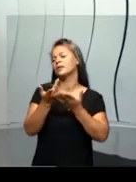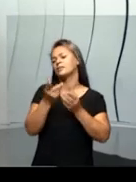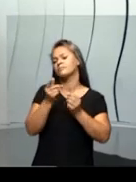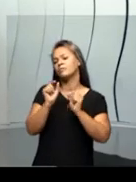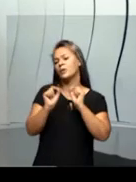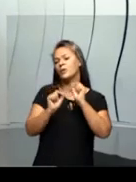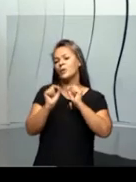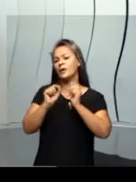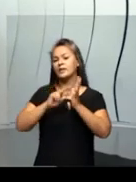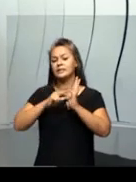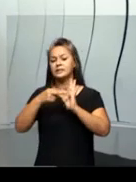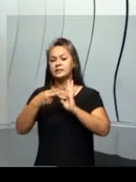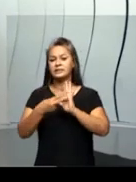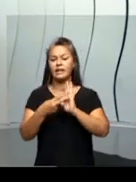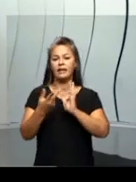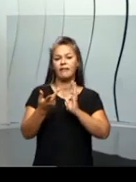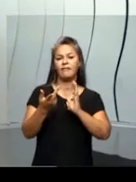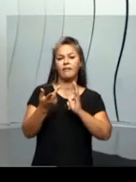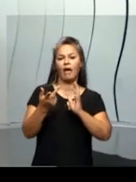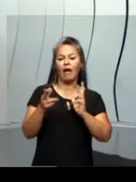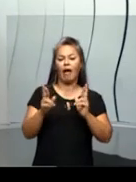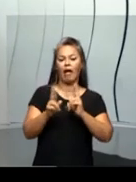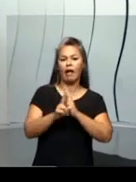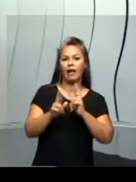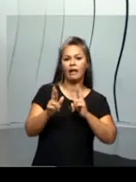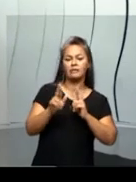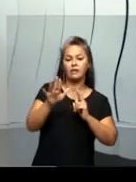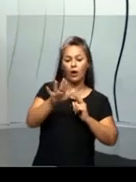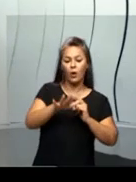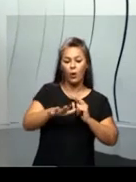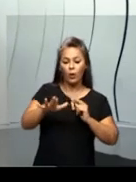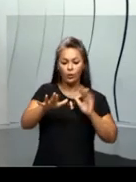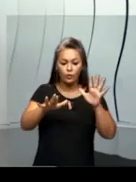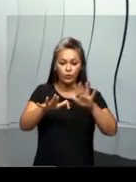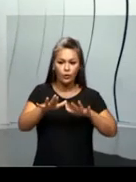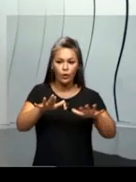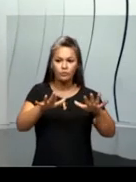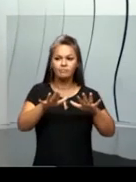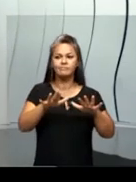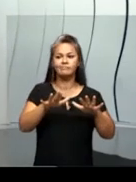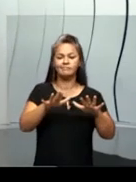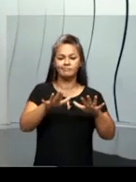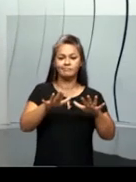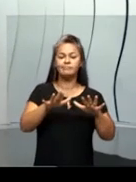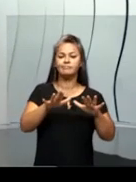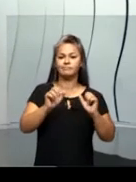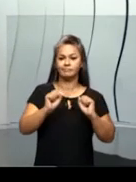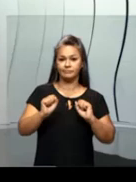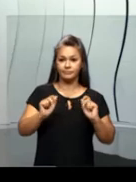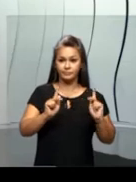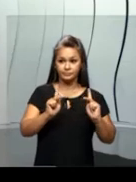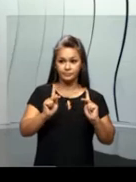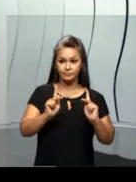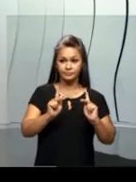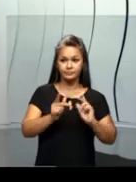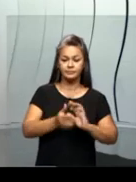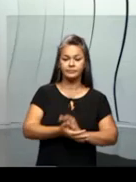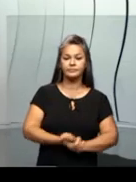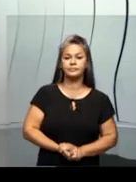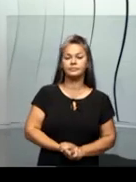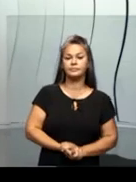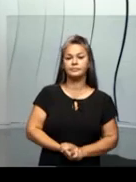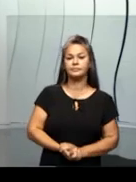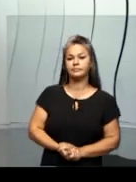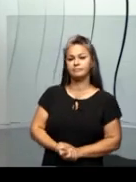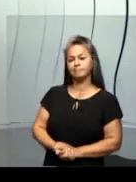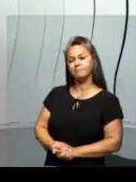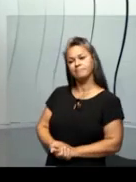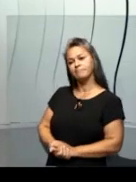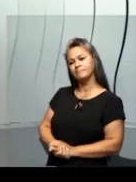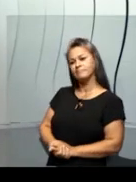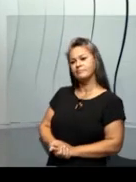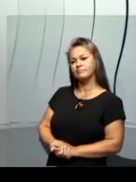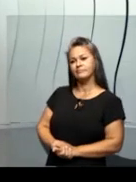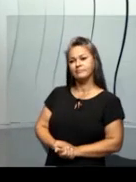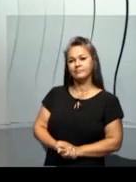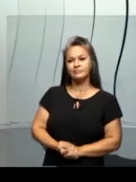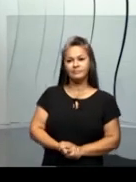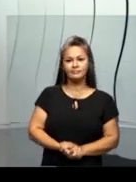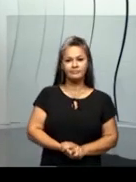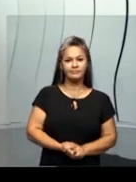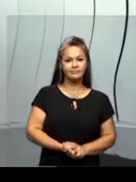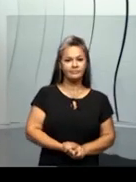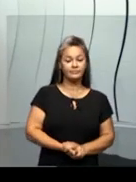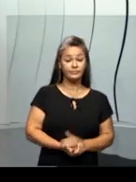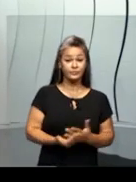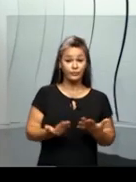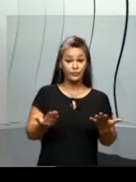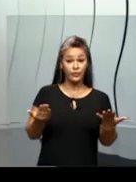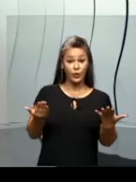territorial e essas questões sobre o espaço geográfico. Então, para a aula de hoje, o que eu vou trazer para vocês, né,